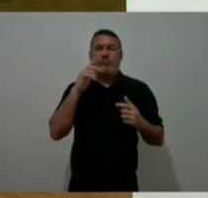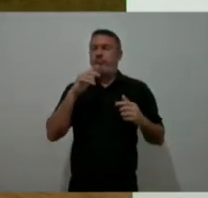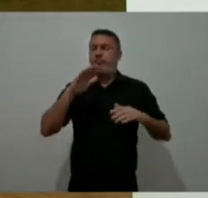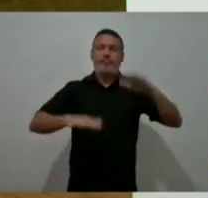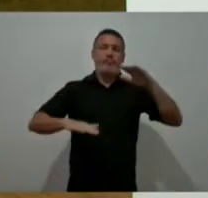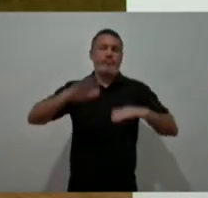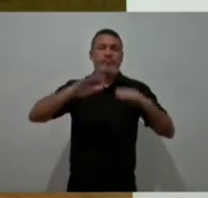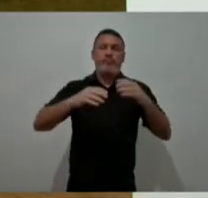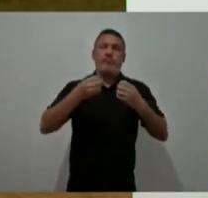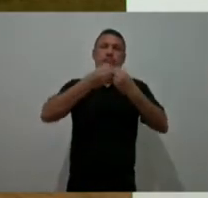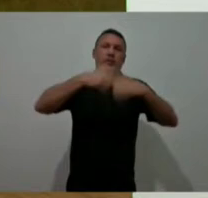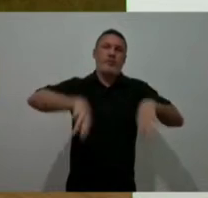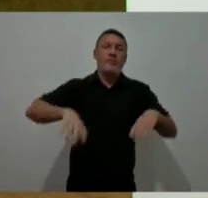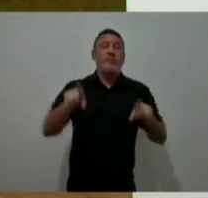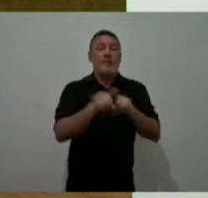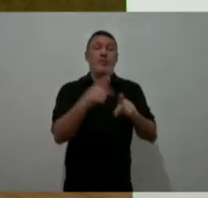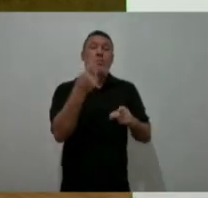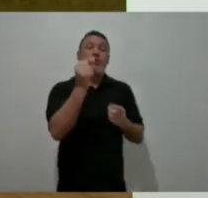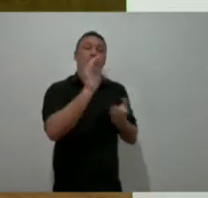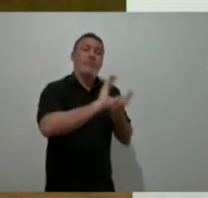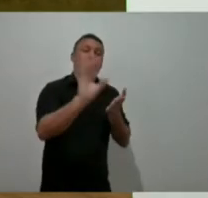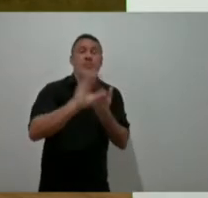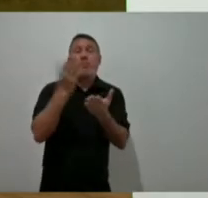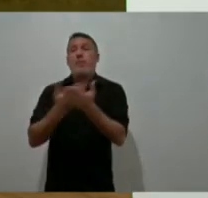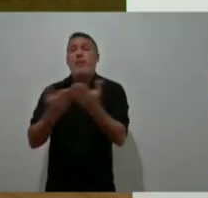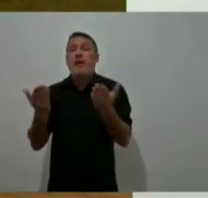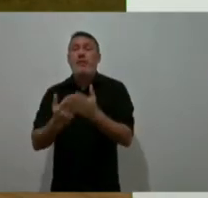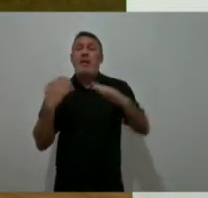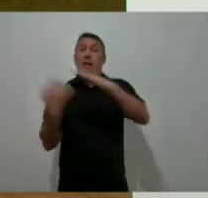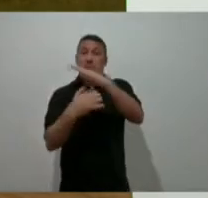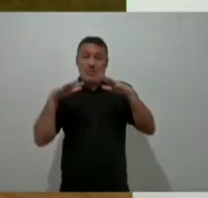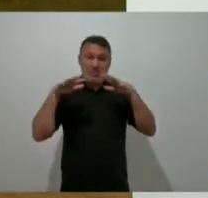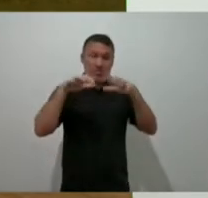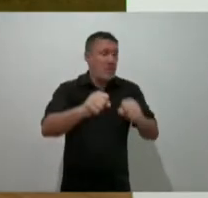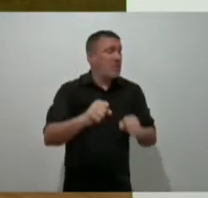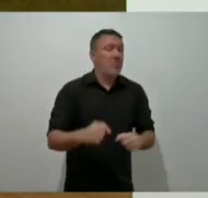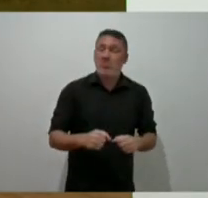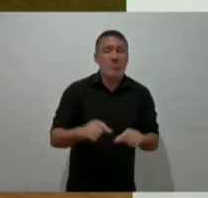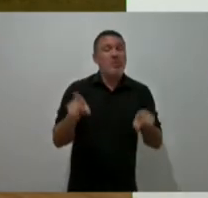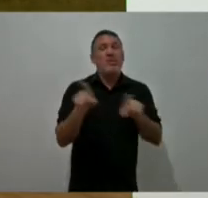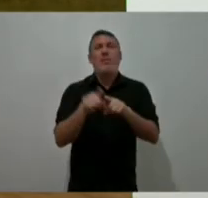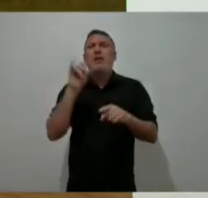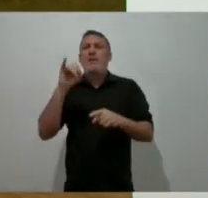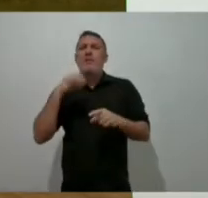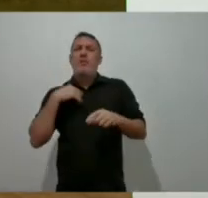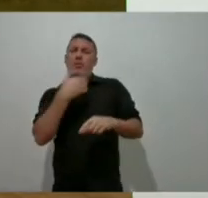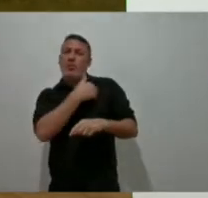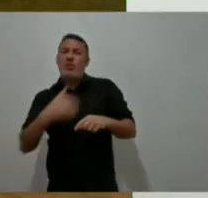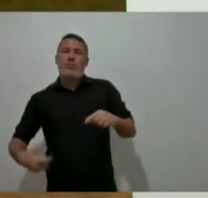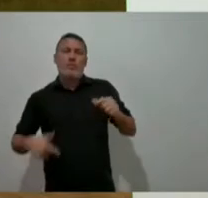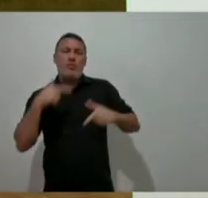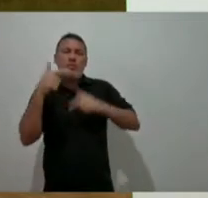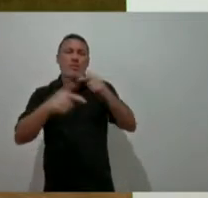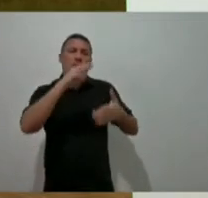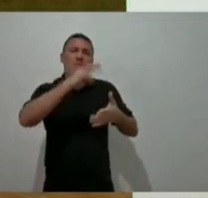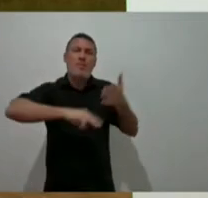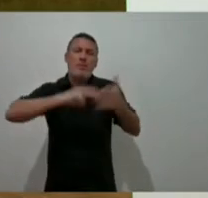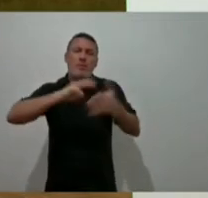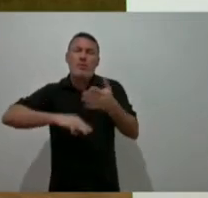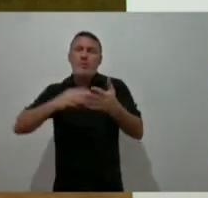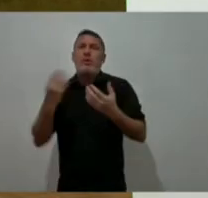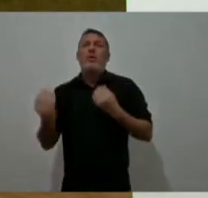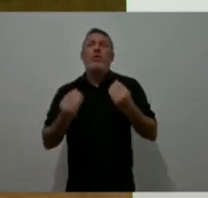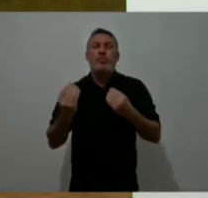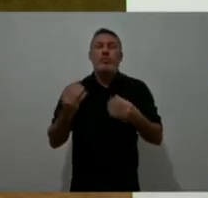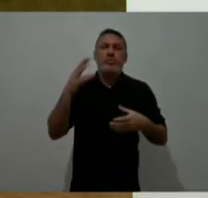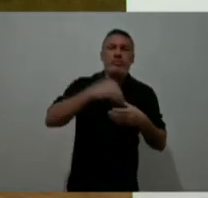de capitais e impede que você possa aplicar métodos como o método de preocupação